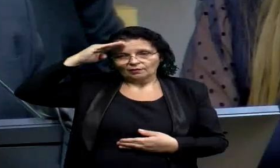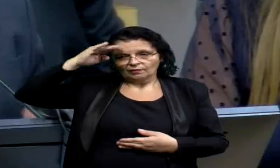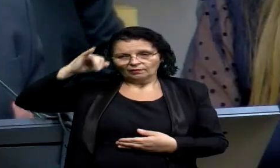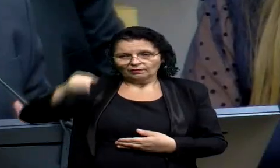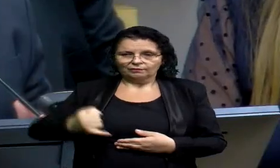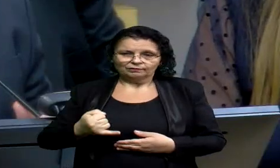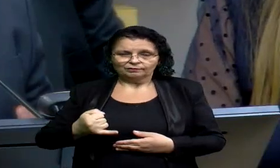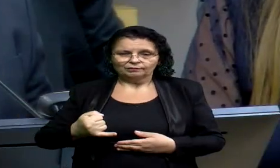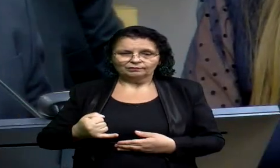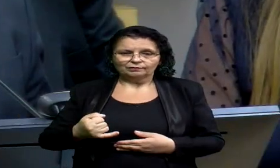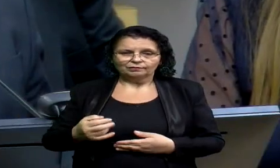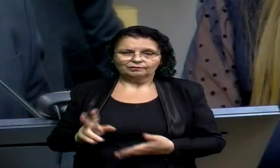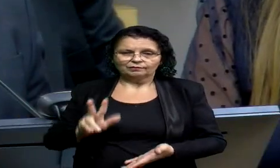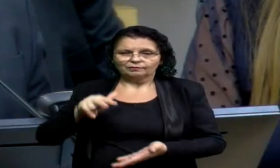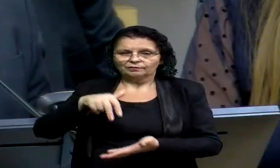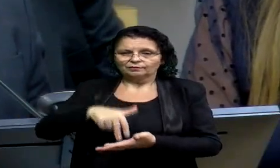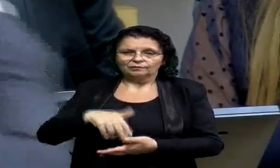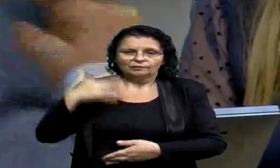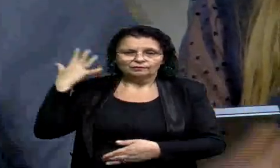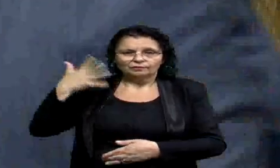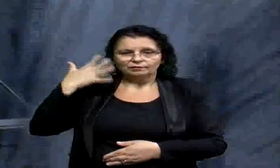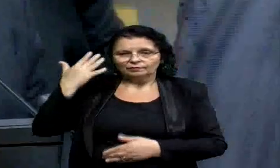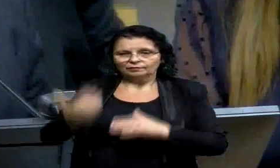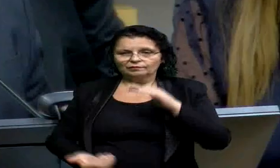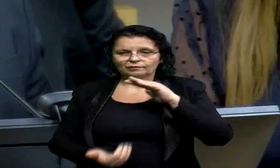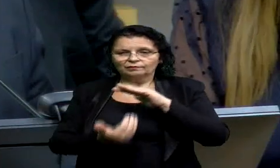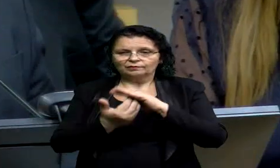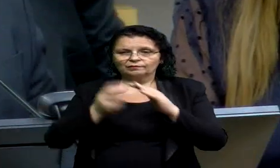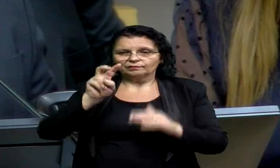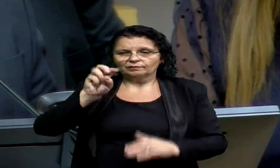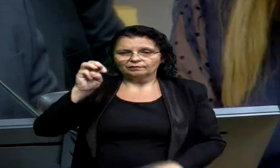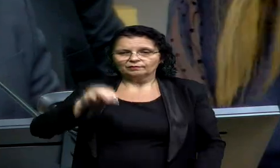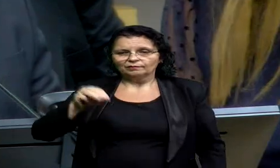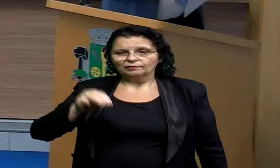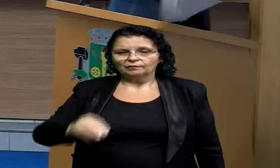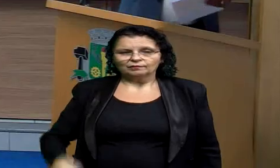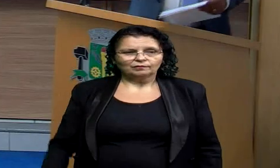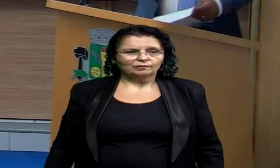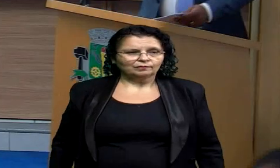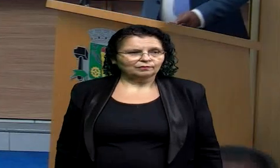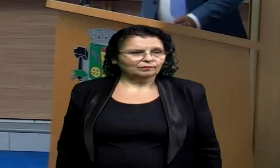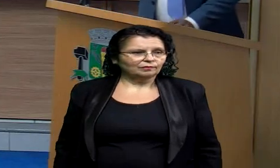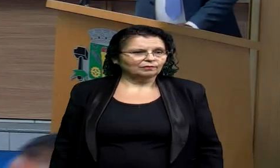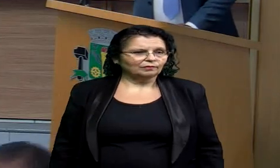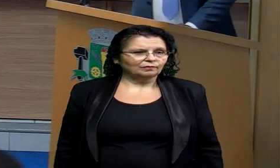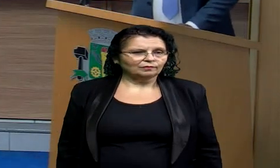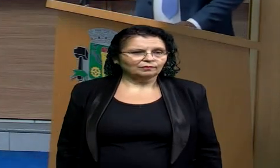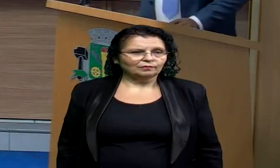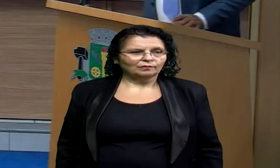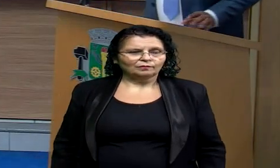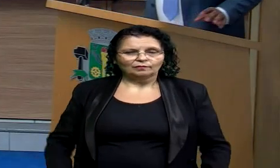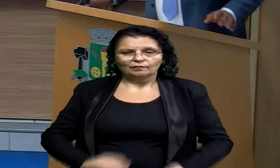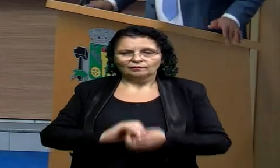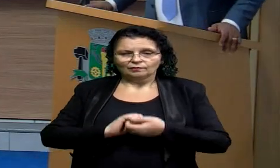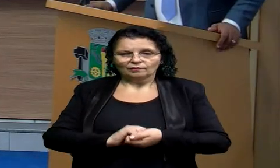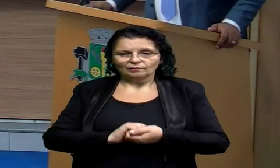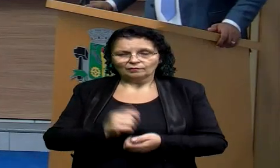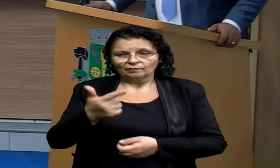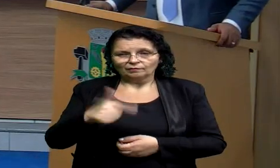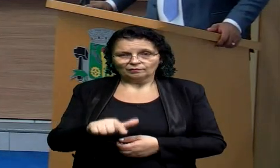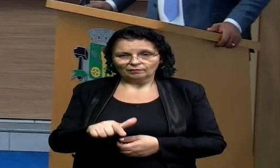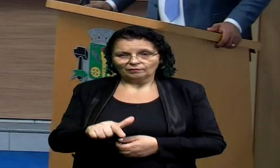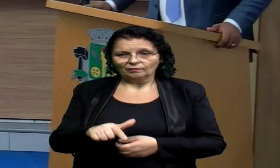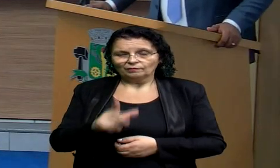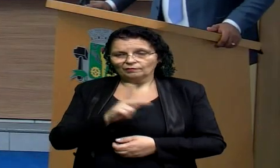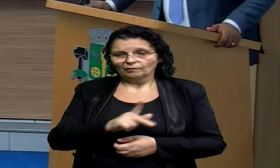da juo fazer uso da palavra vossa excelência dispõe de 5 minutos quero saudar mais uma vez o presidente